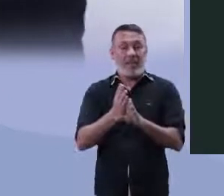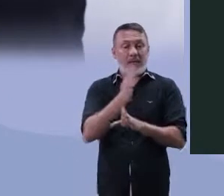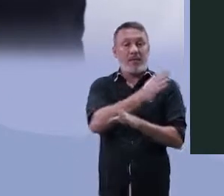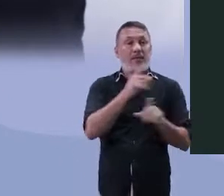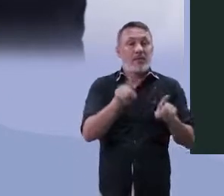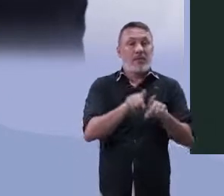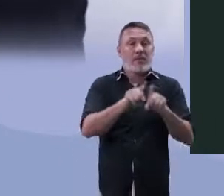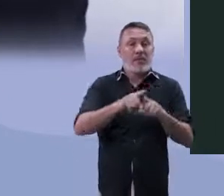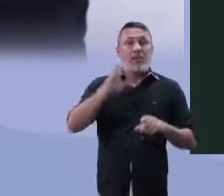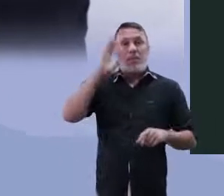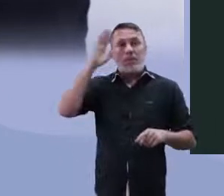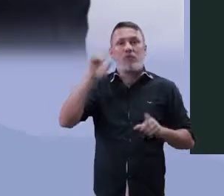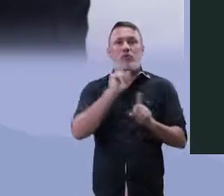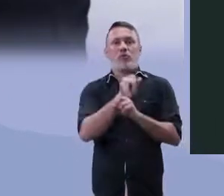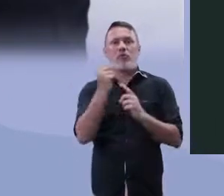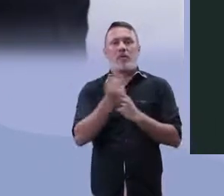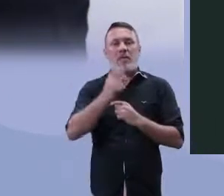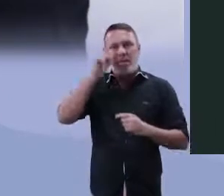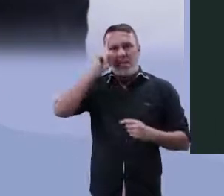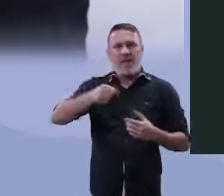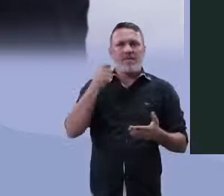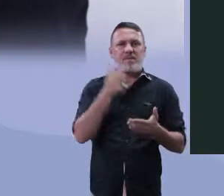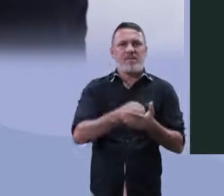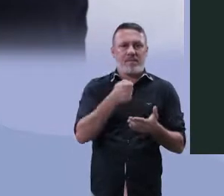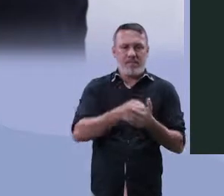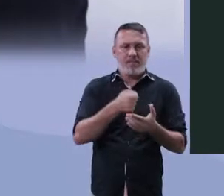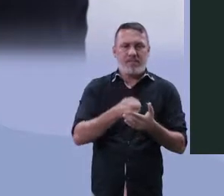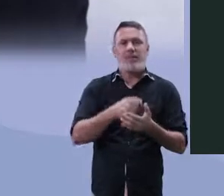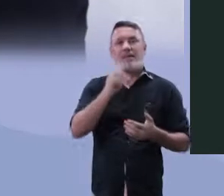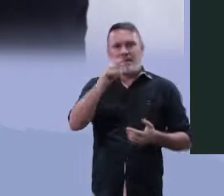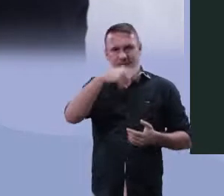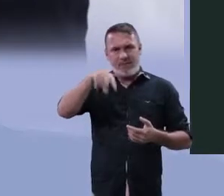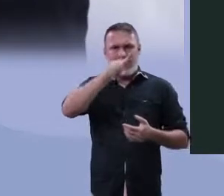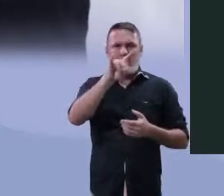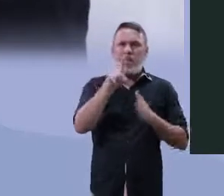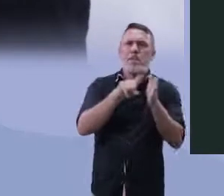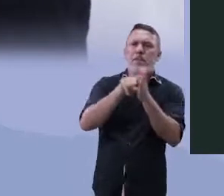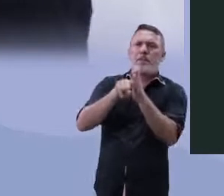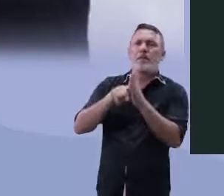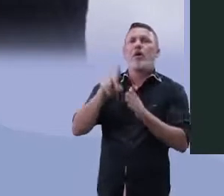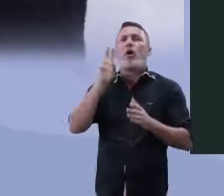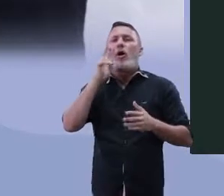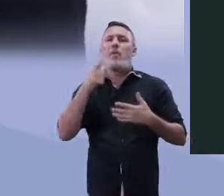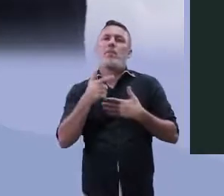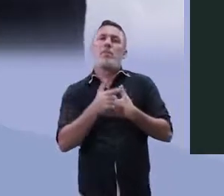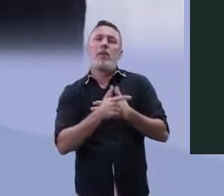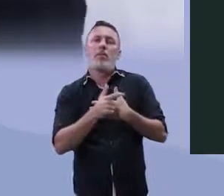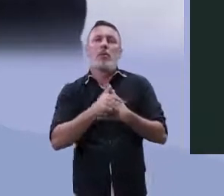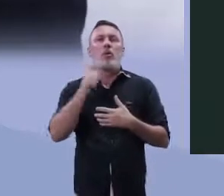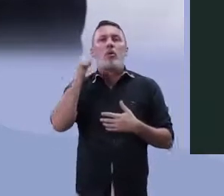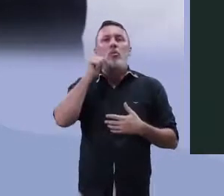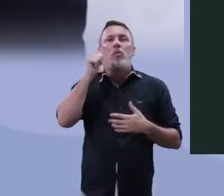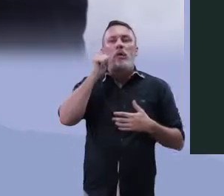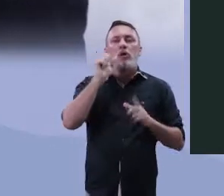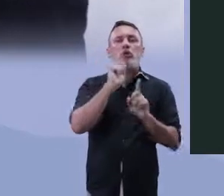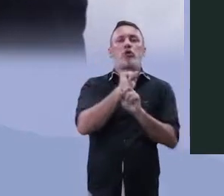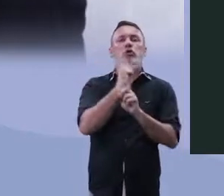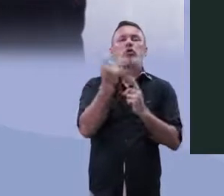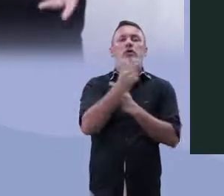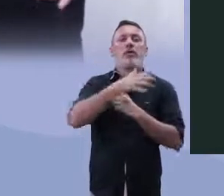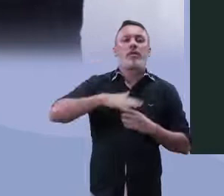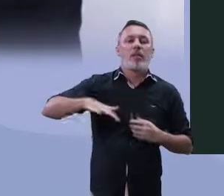e principalmente às sociedades autoritárias, né? Então, se vocês forem pesquisar, por exemplo, o papel da mulher na